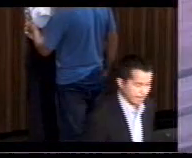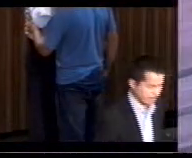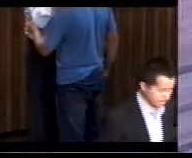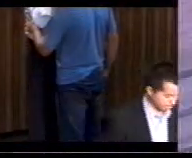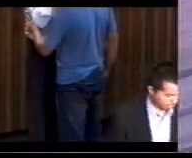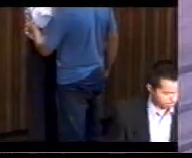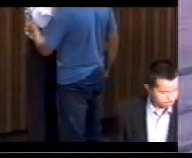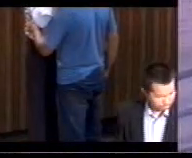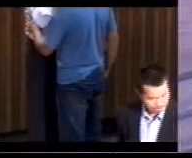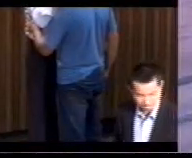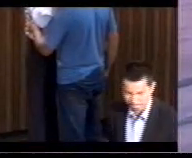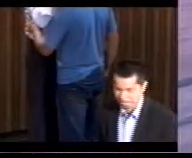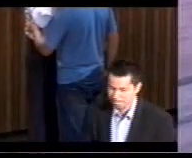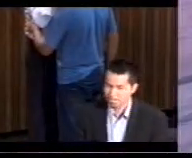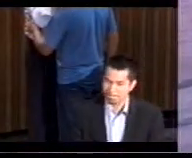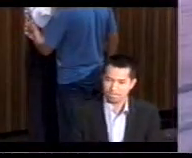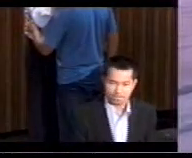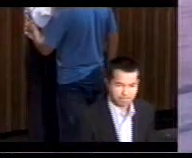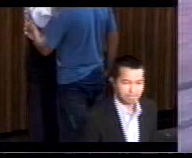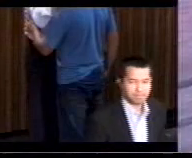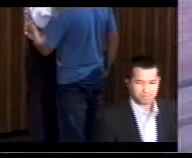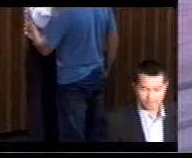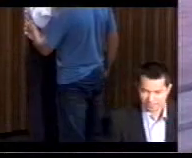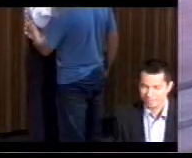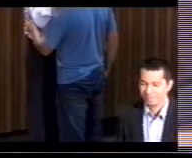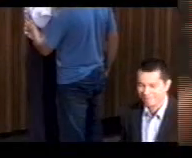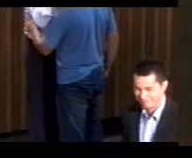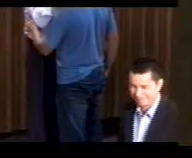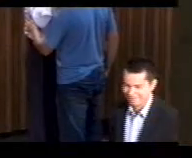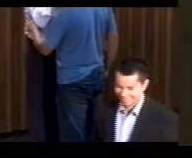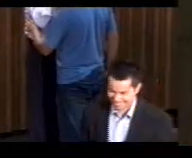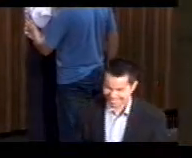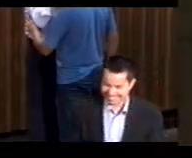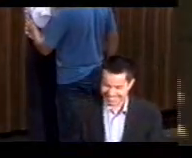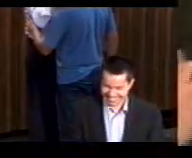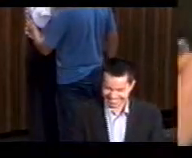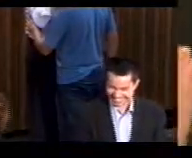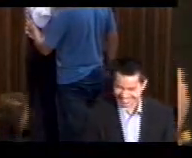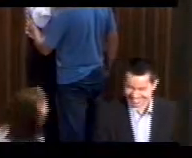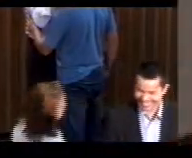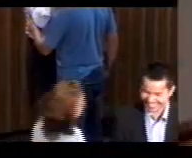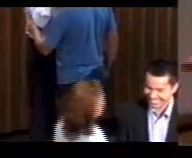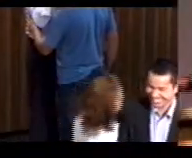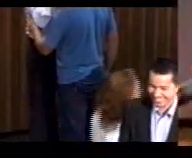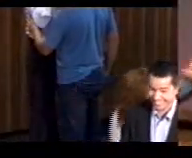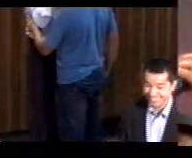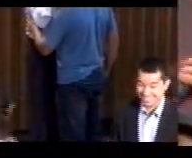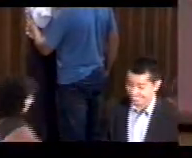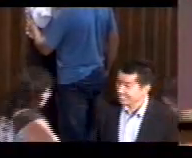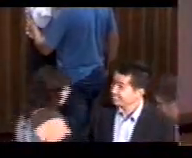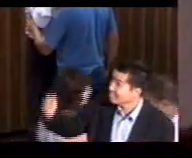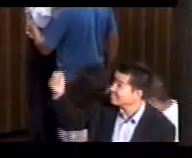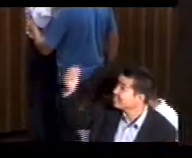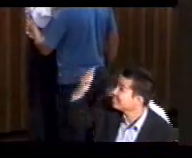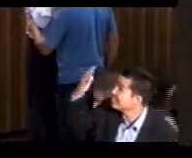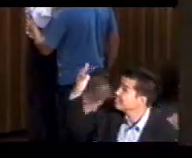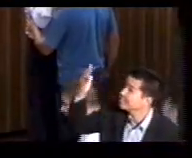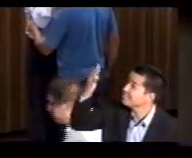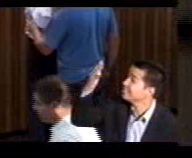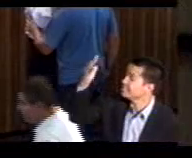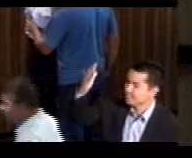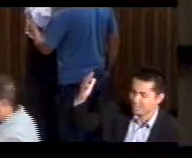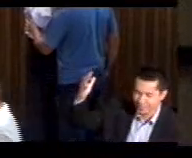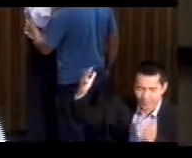Oh, Pai querido, graça, maravilhosa graça, graça, maravilhosa graça,